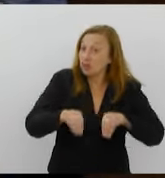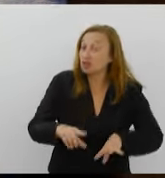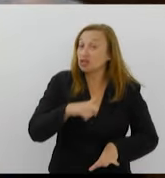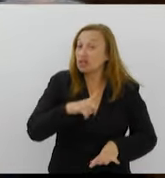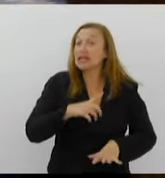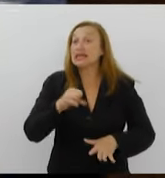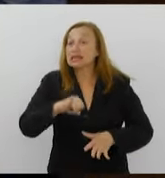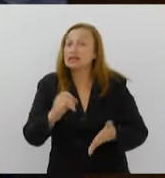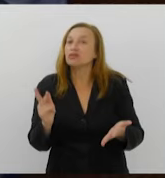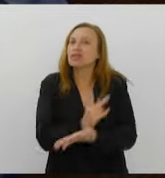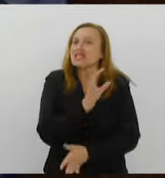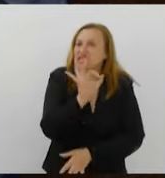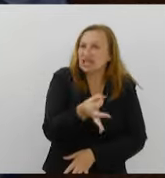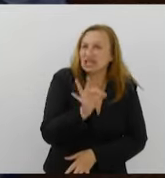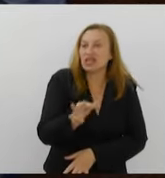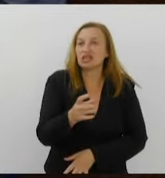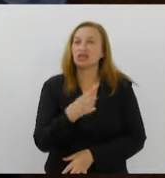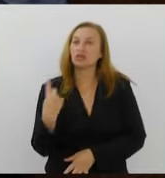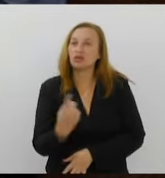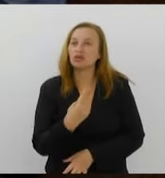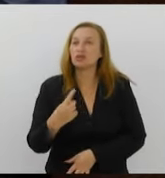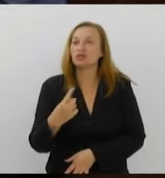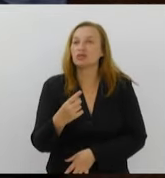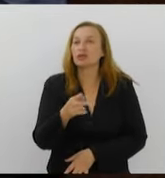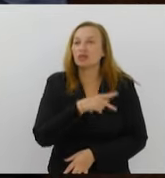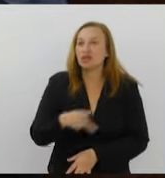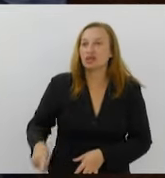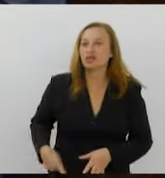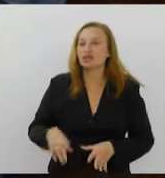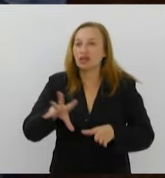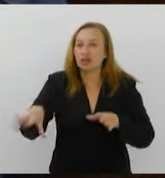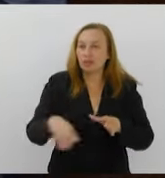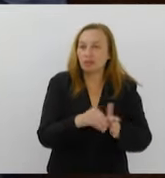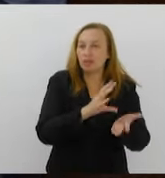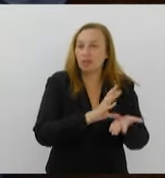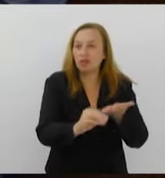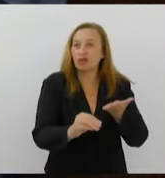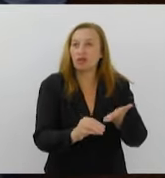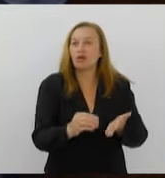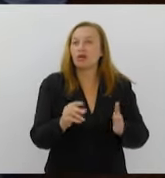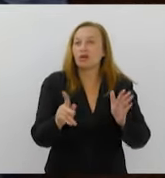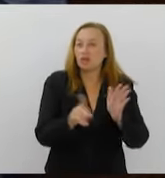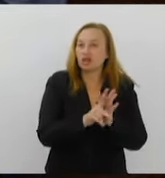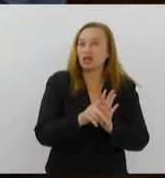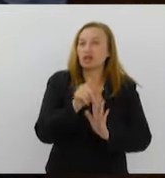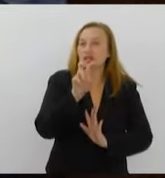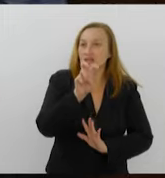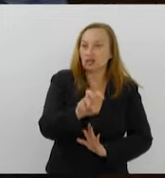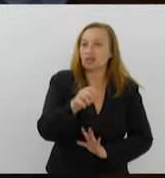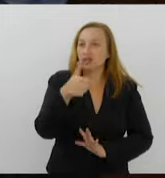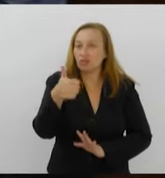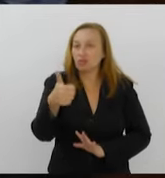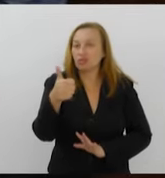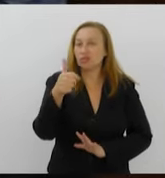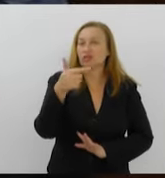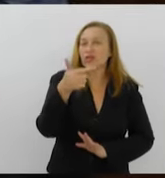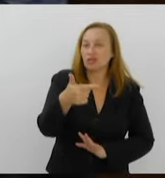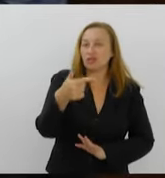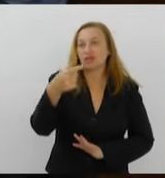nosso presidente vai botar em pauta também o projeto 2153 de 24, que